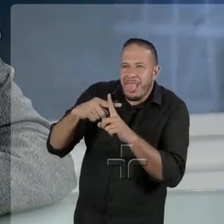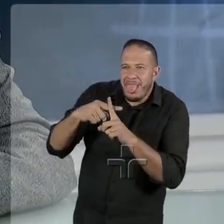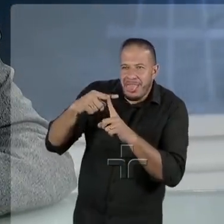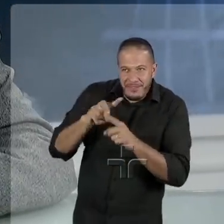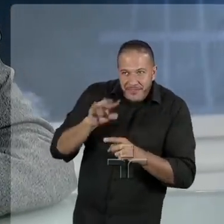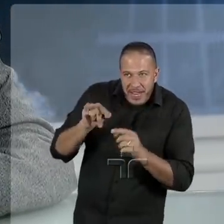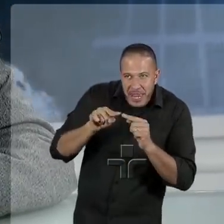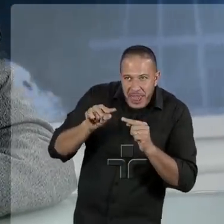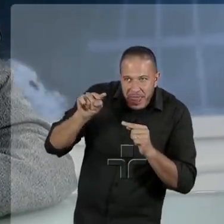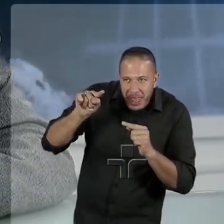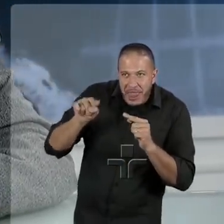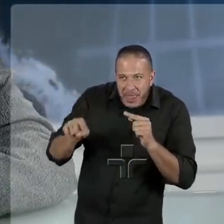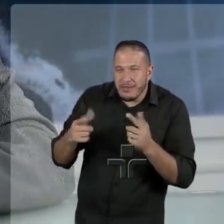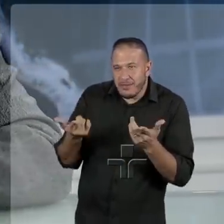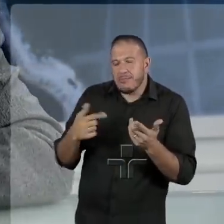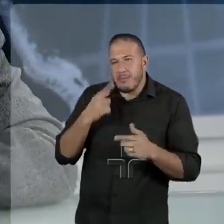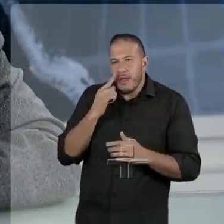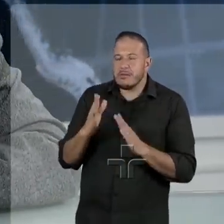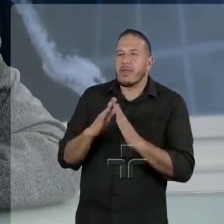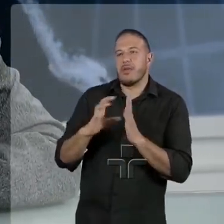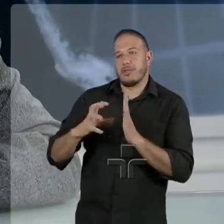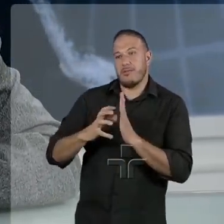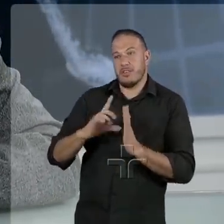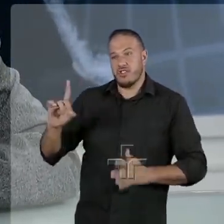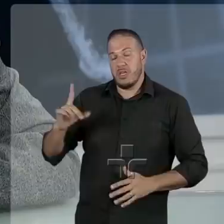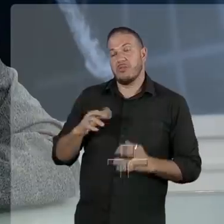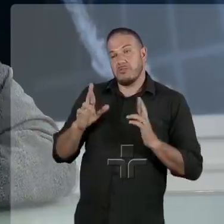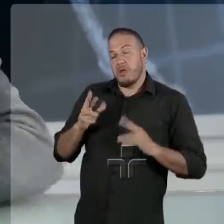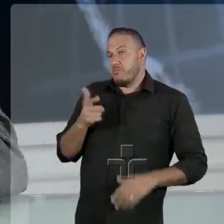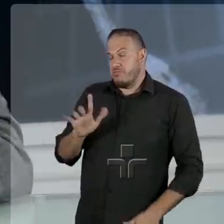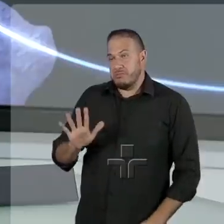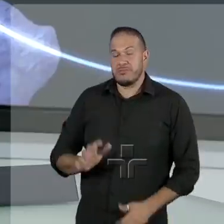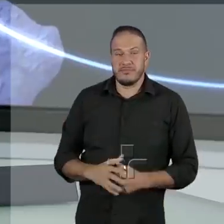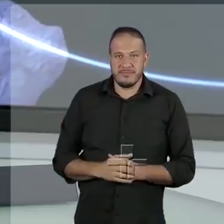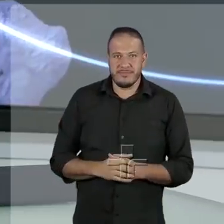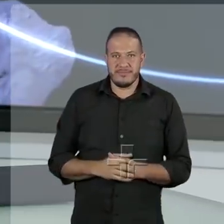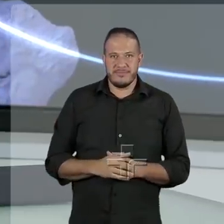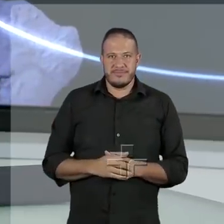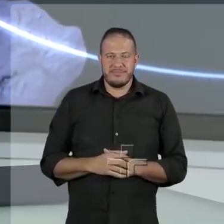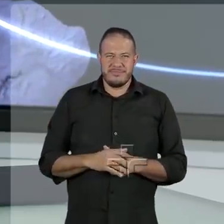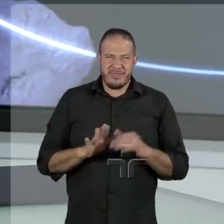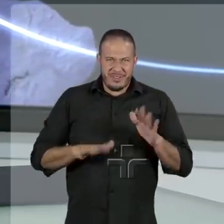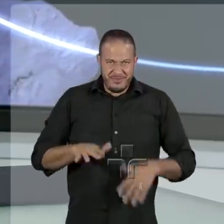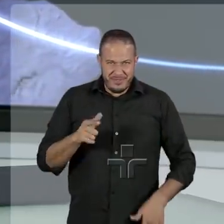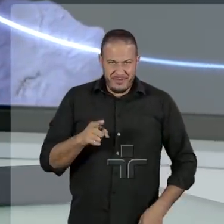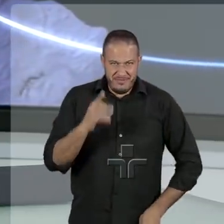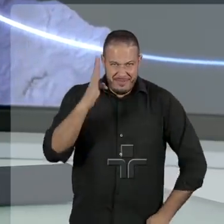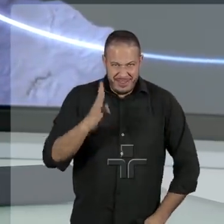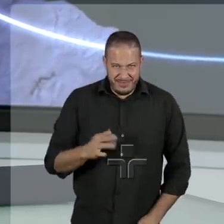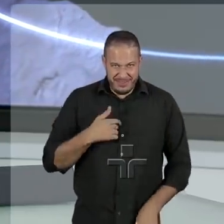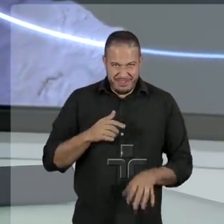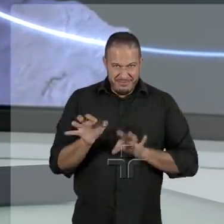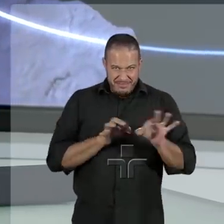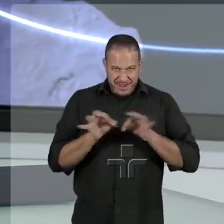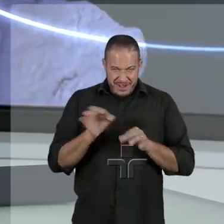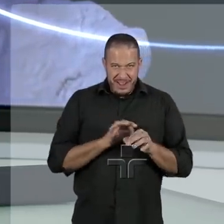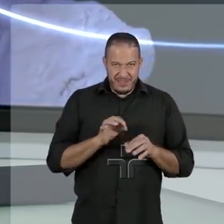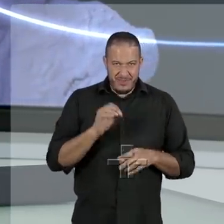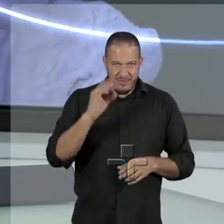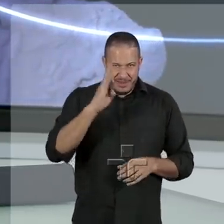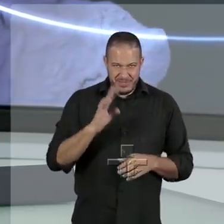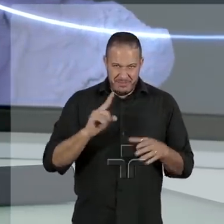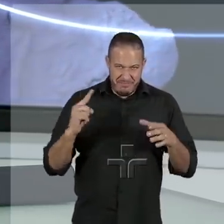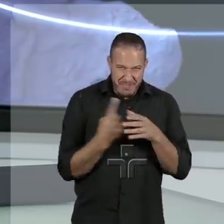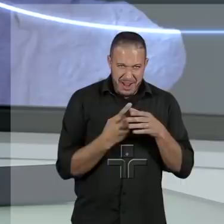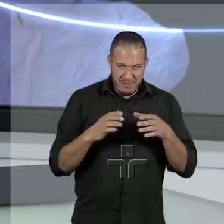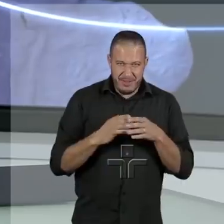crescimento de cadeiras da extrema-direita e eu espero que não haja. Então o Brasil está preparado para entrar, fazer parte da OCDE, o